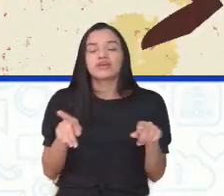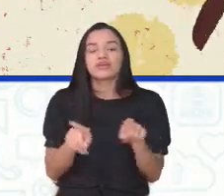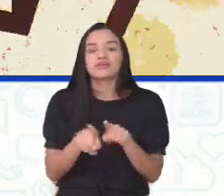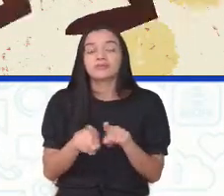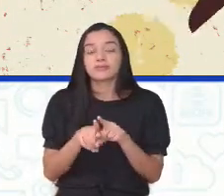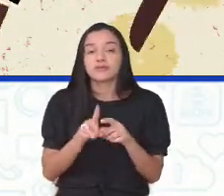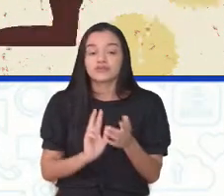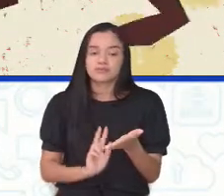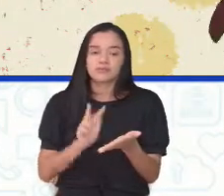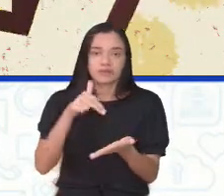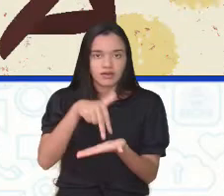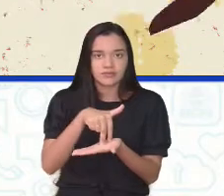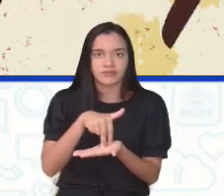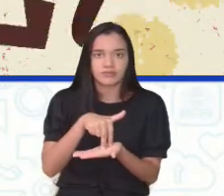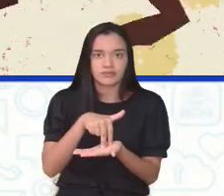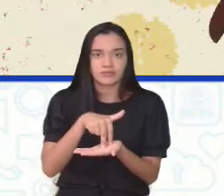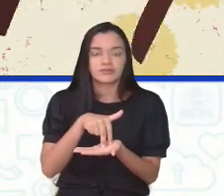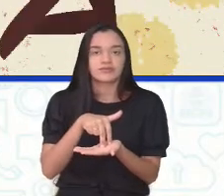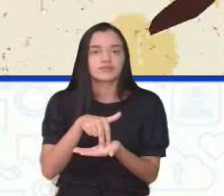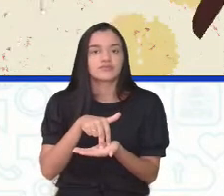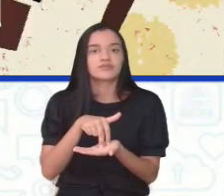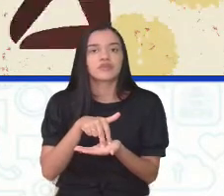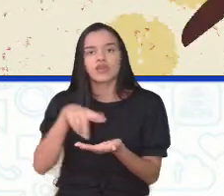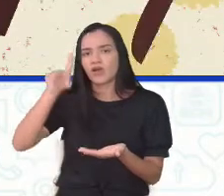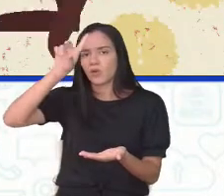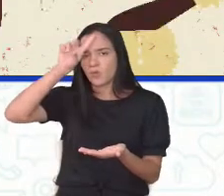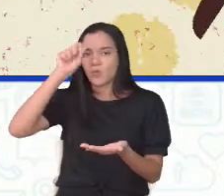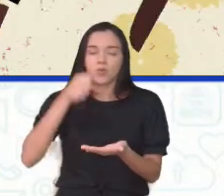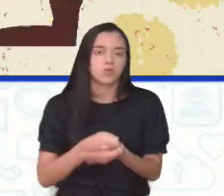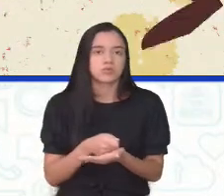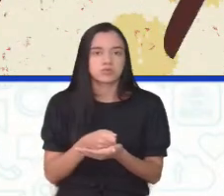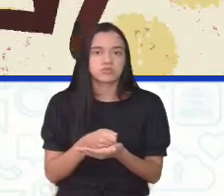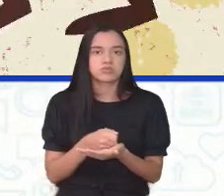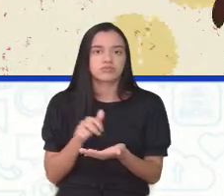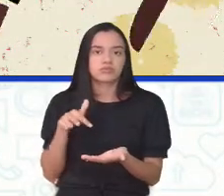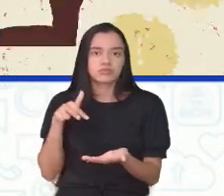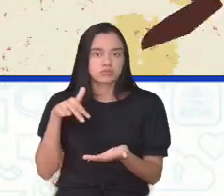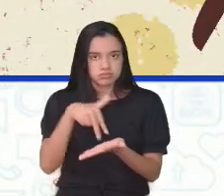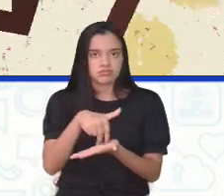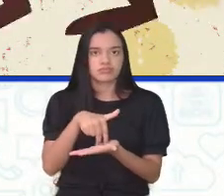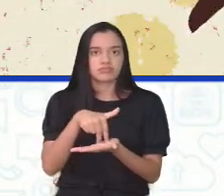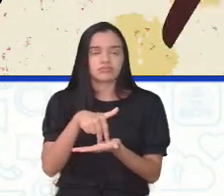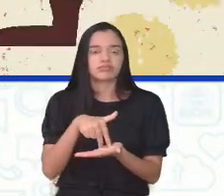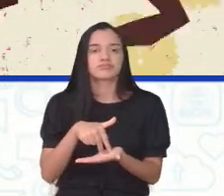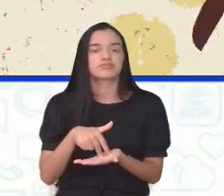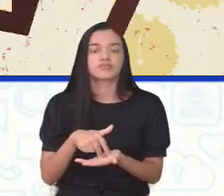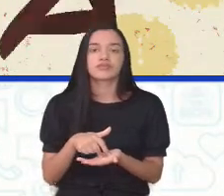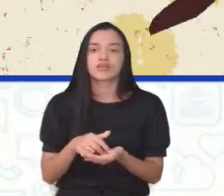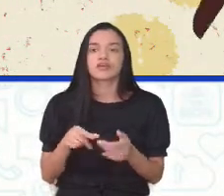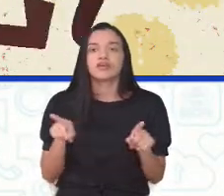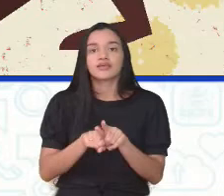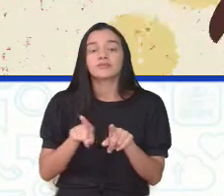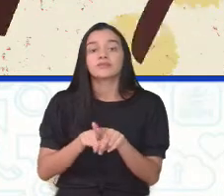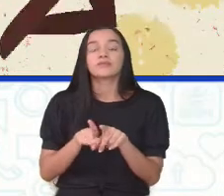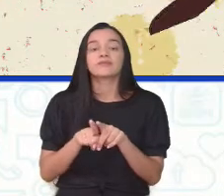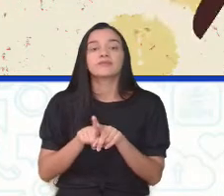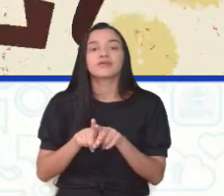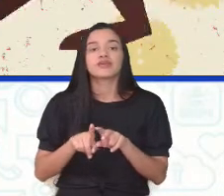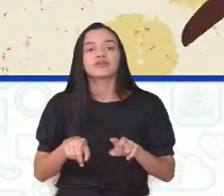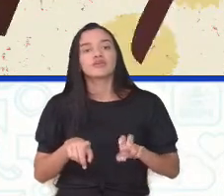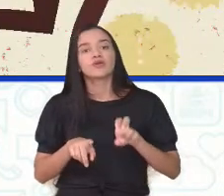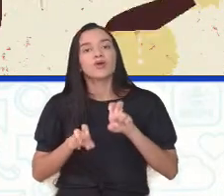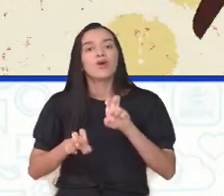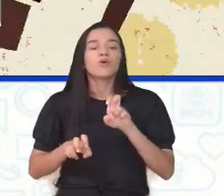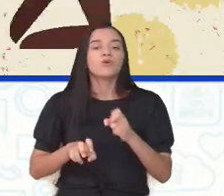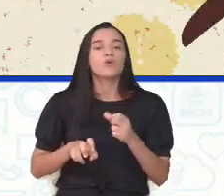Levante-se, no discurso direto. Ordenou que ele levante, no discurso indireto. E o advérbio de lugar, aqui,